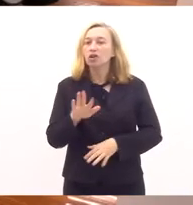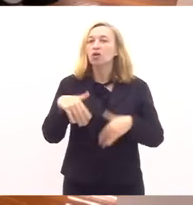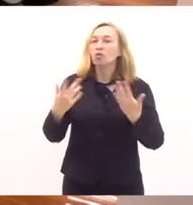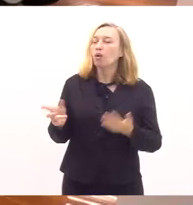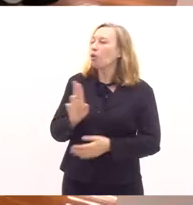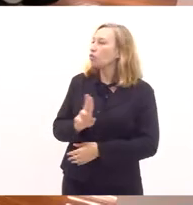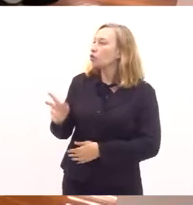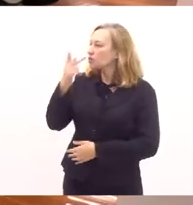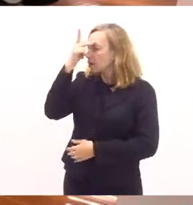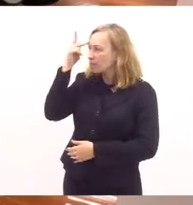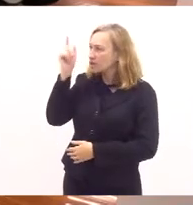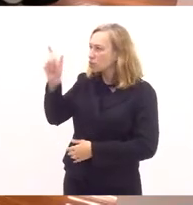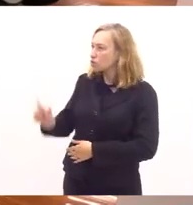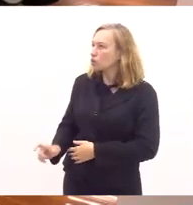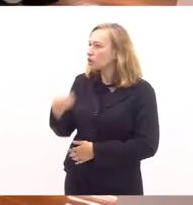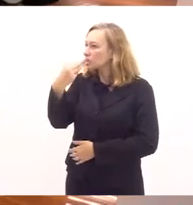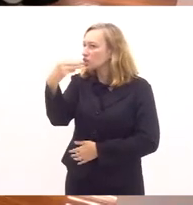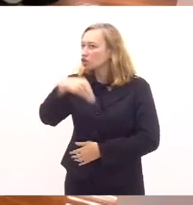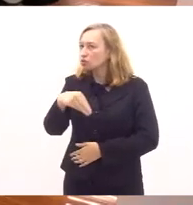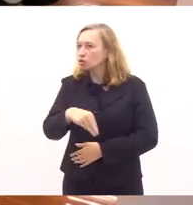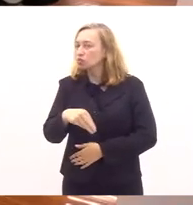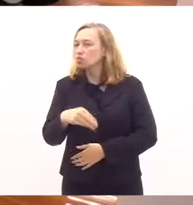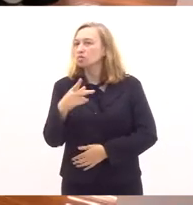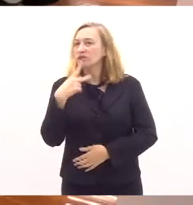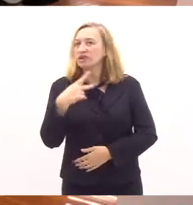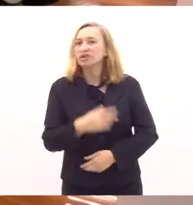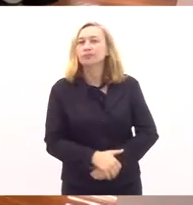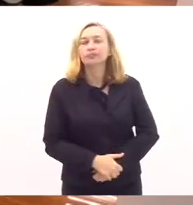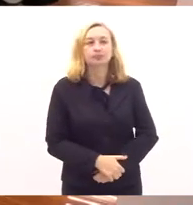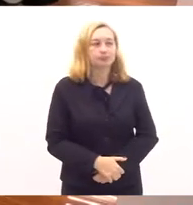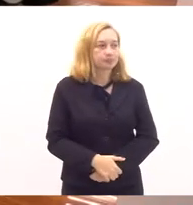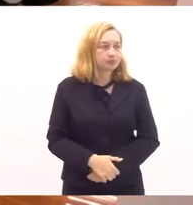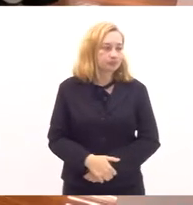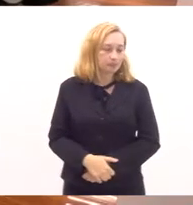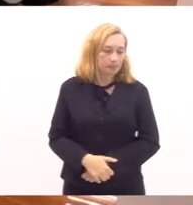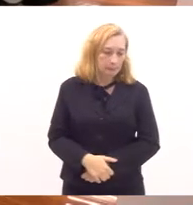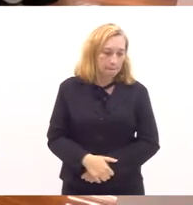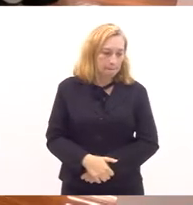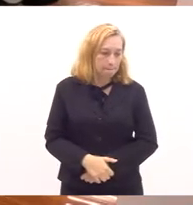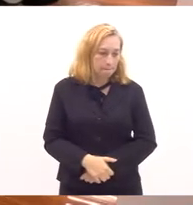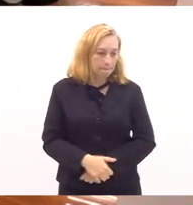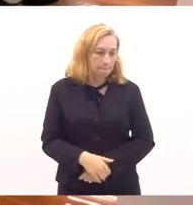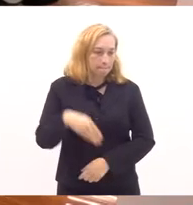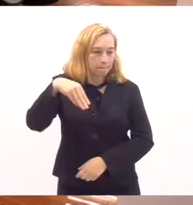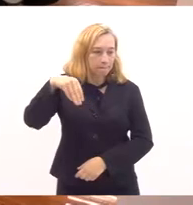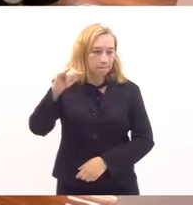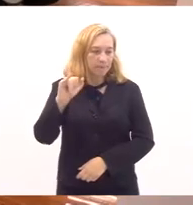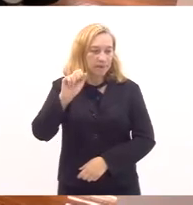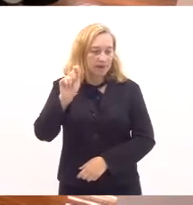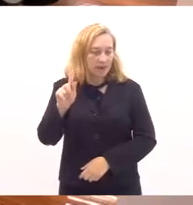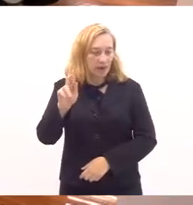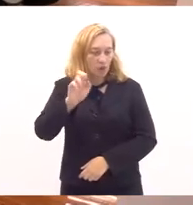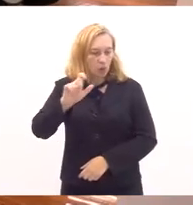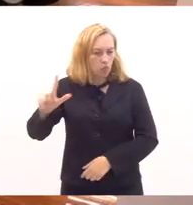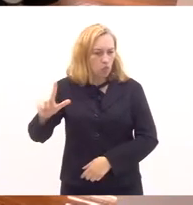da pessoa? E ela tem 3 minutos para fazer essa fala. A pessoa é o Miguel. Miguel de